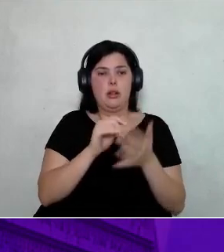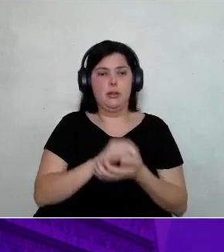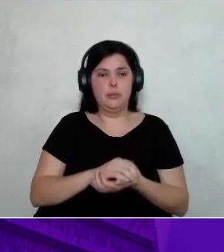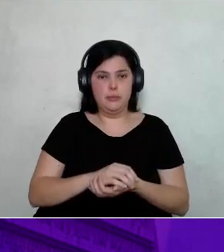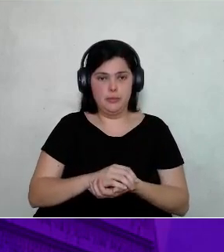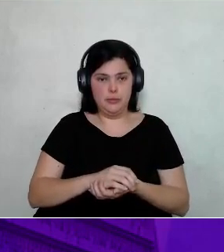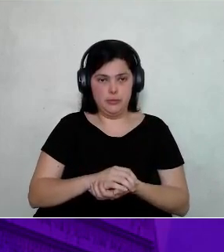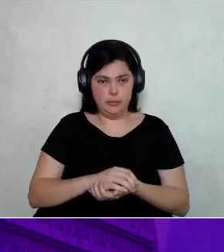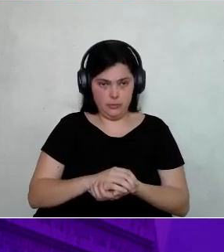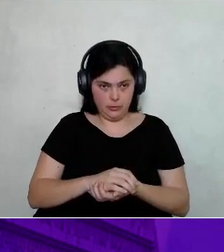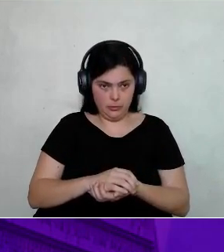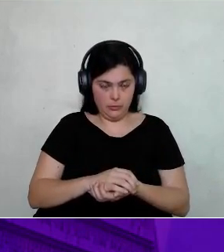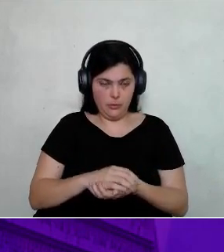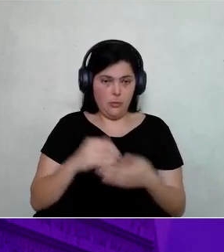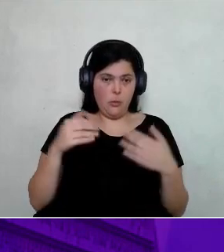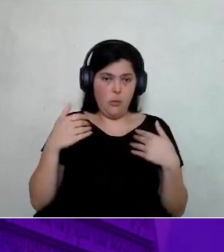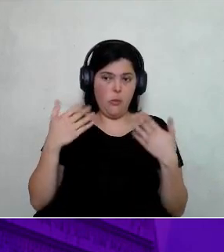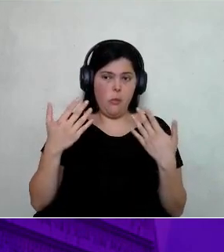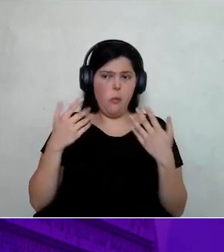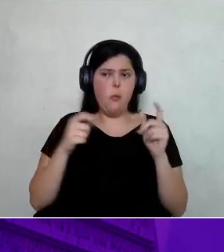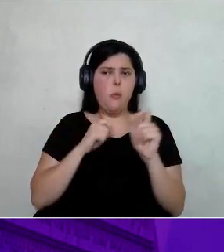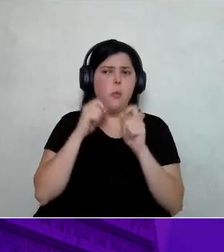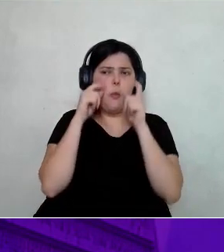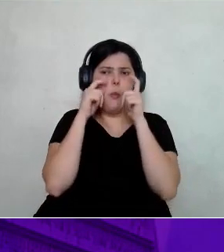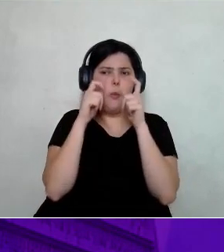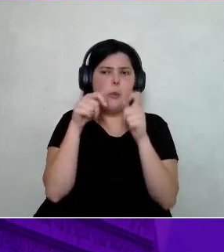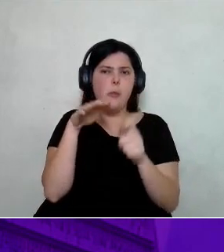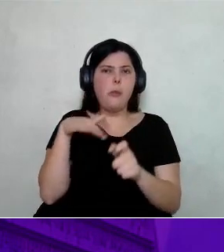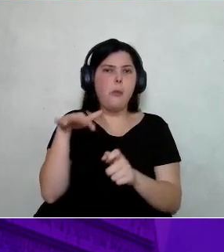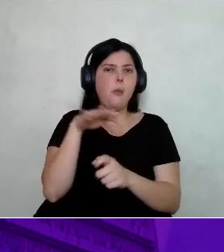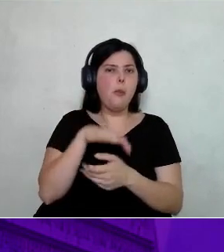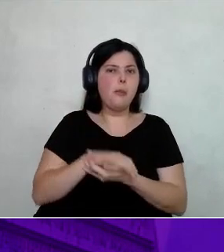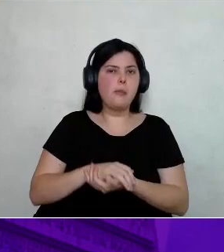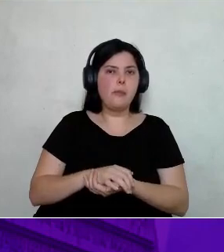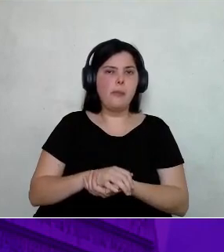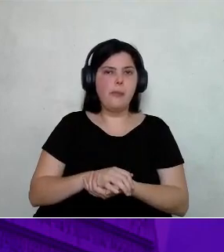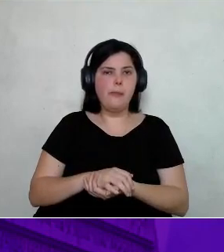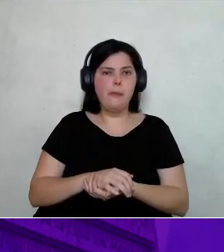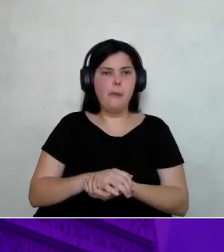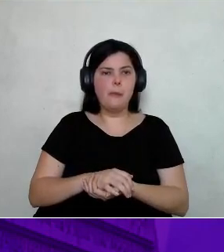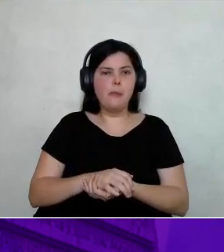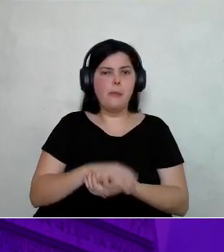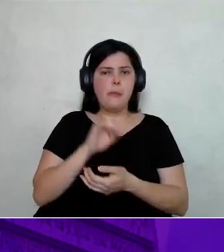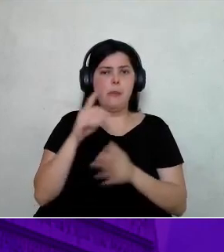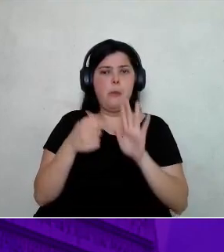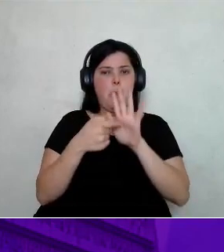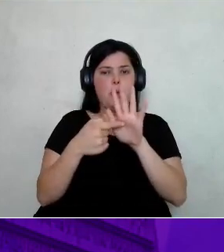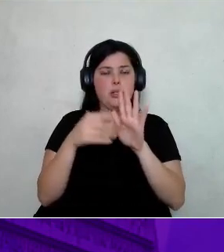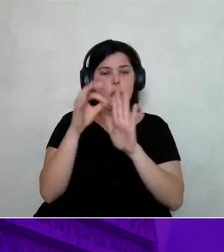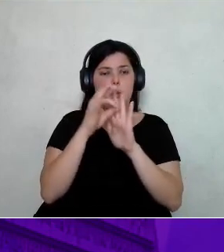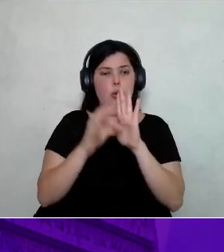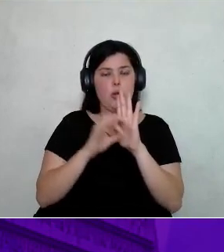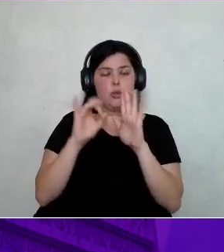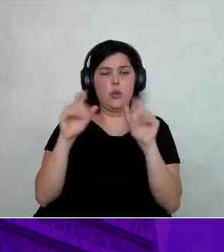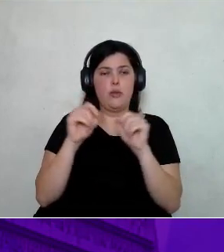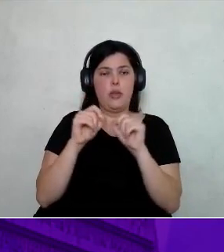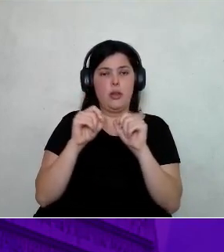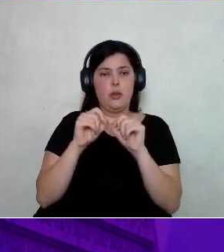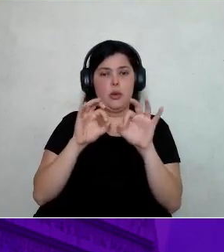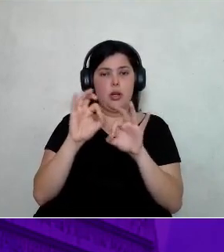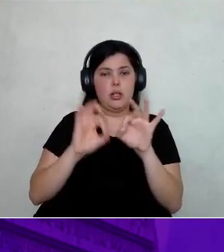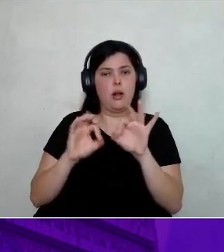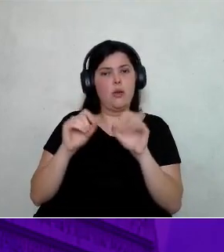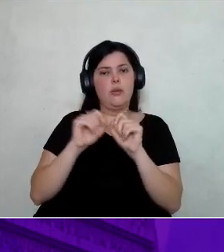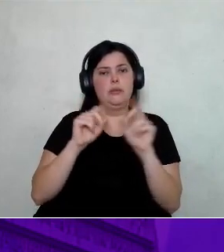E aí, o que é interessante? Né? Aqui é só para mostrar o código que é feito. Eu fiz essas transformações